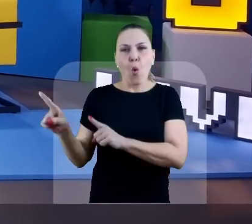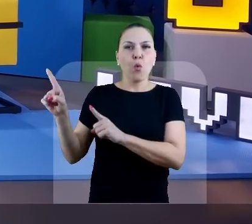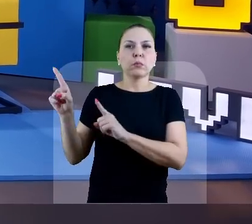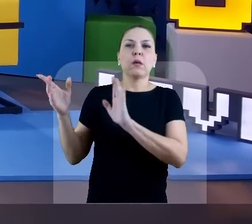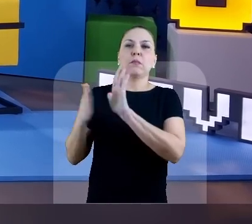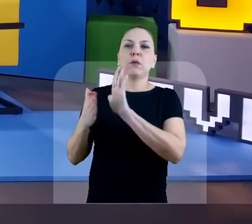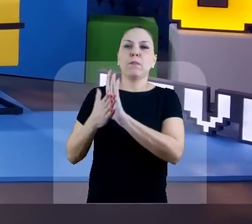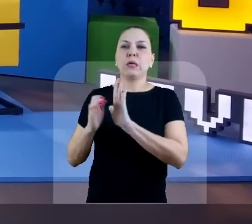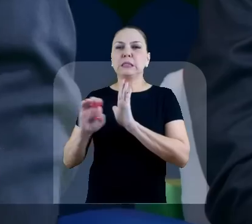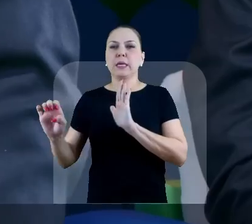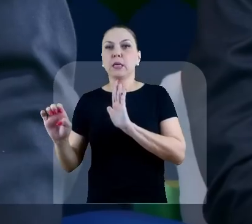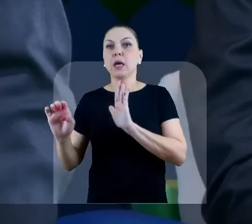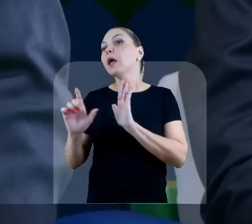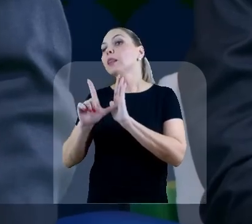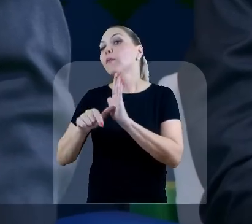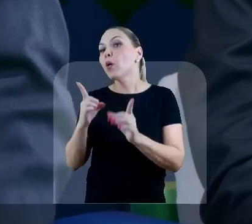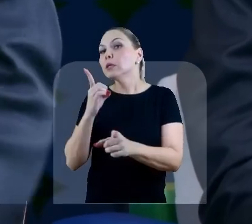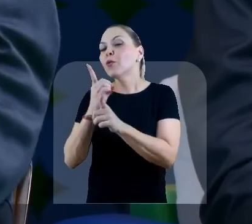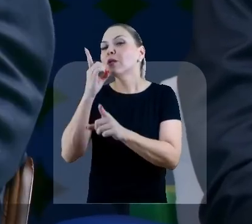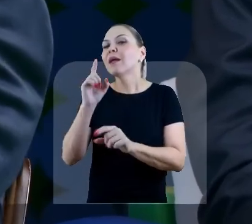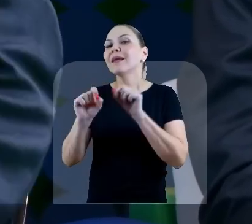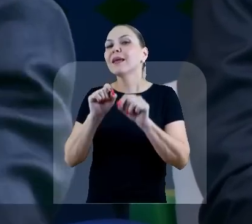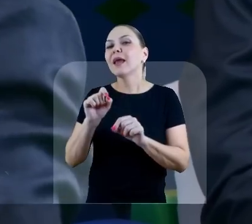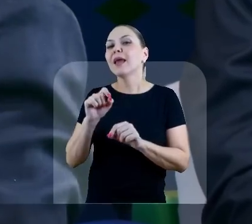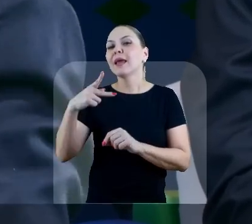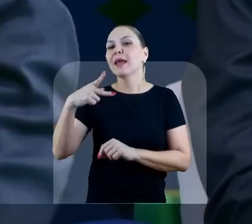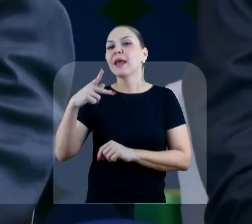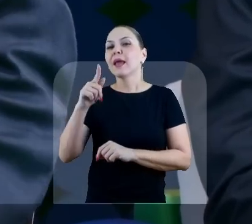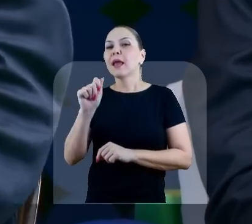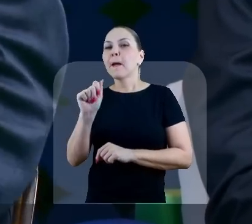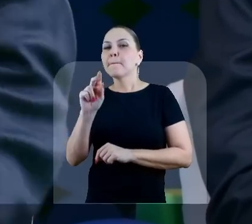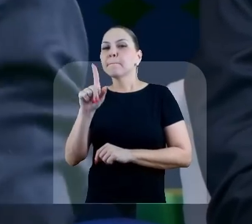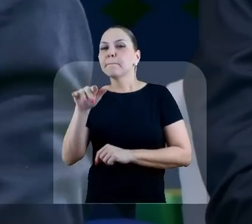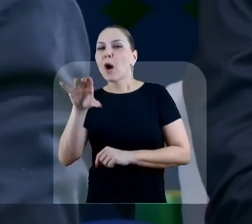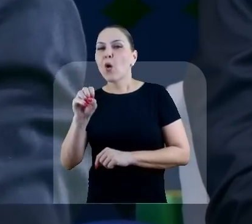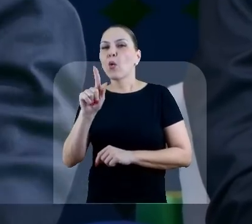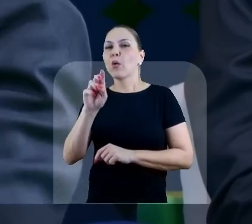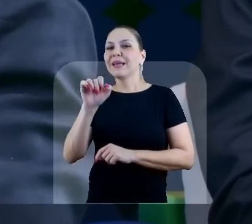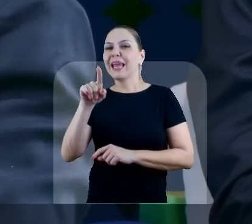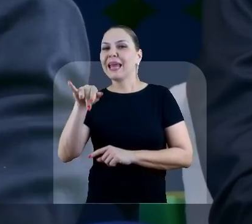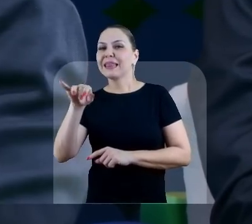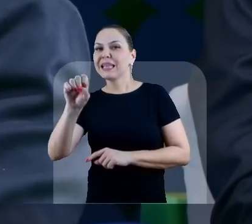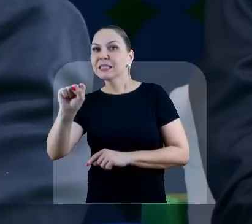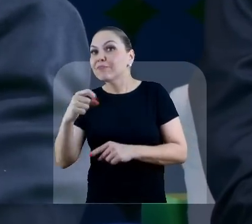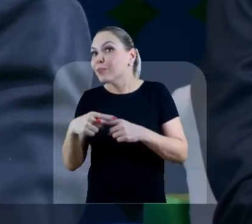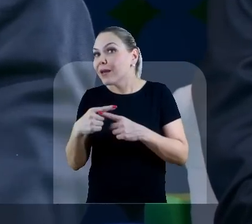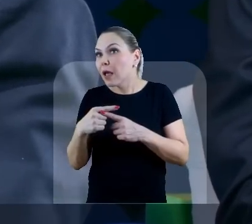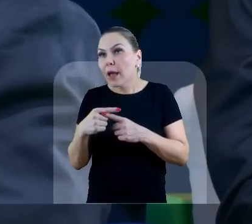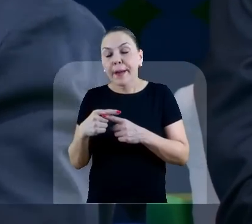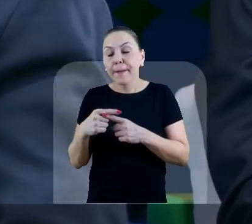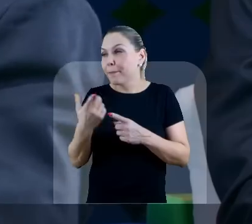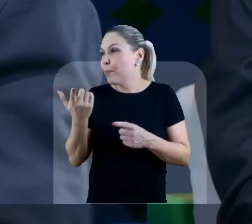propósitos. E depois conheci o Paulo Guedes. Como disse agora há pouco, você está vendo. Vai ter uma dúzia de ministros que é na cabeça do Paulo Guedes.